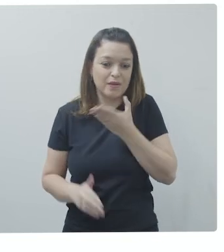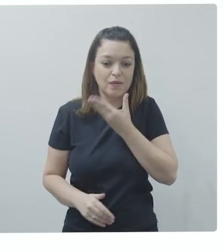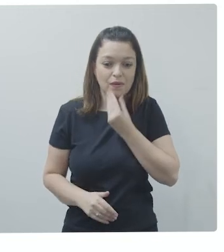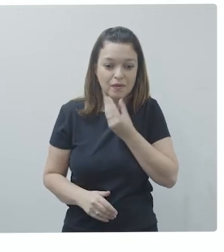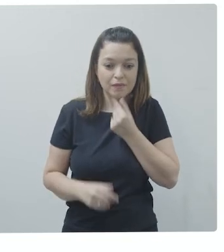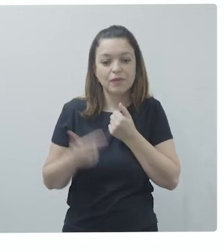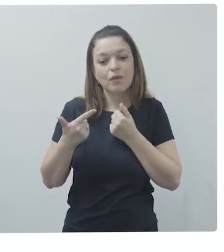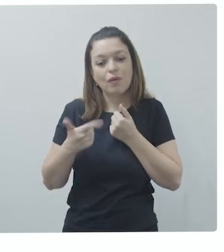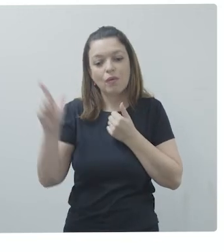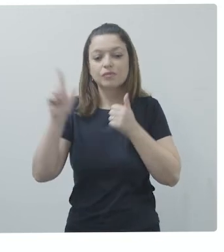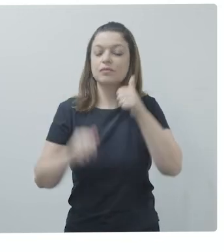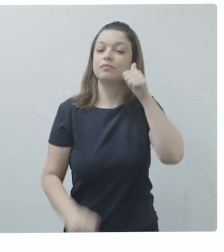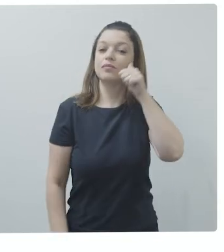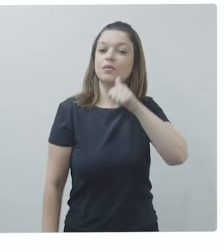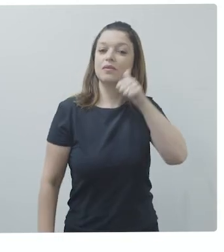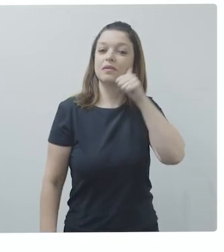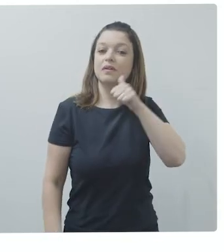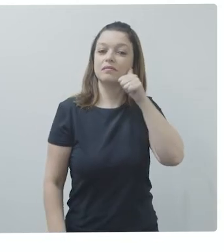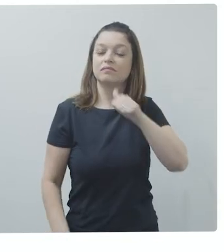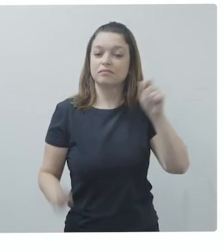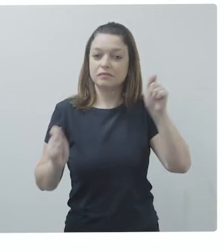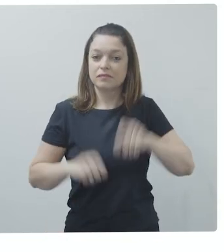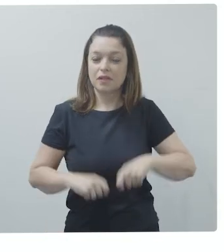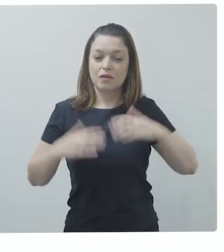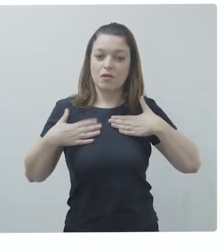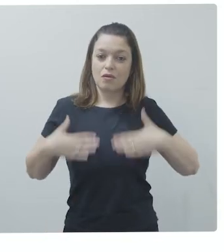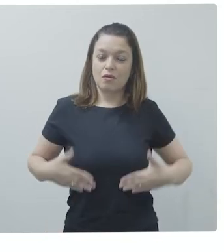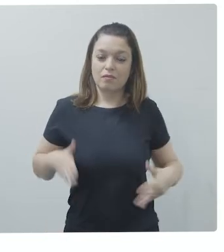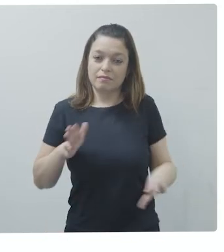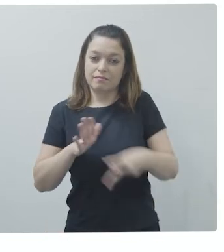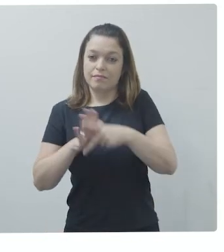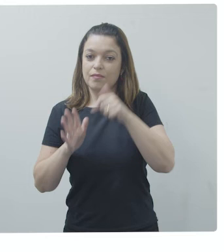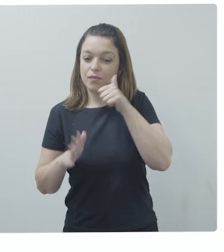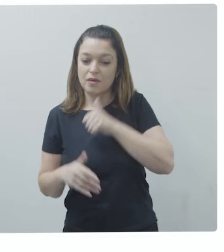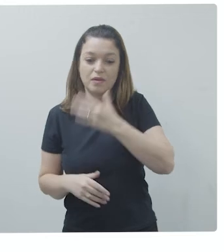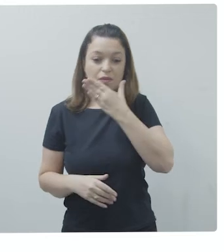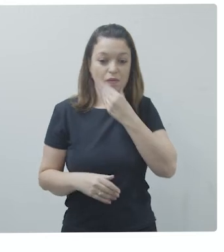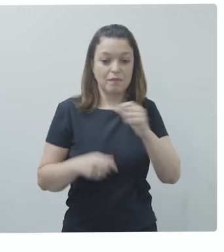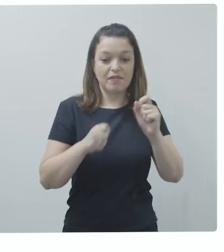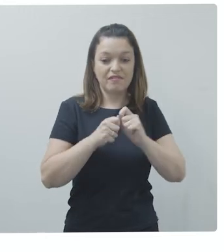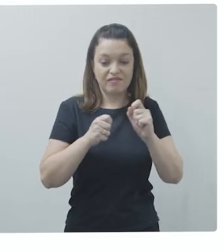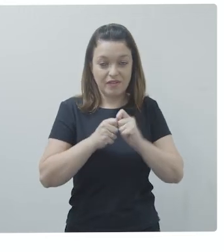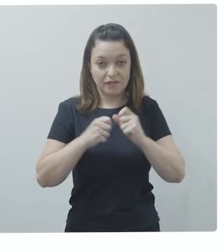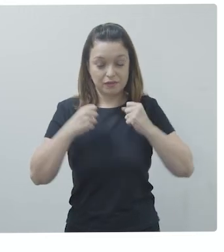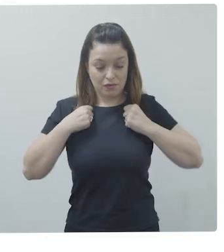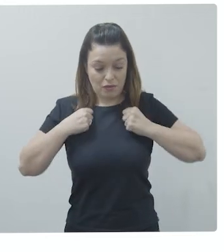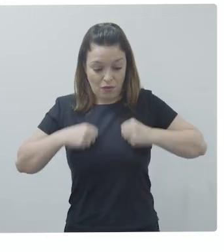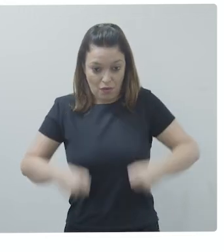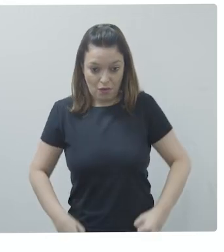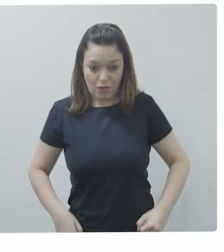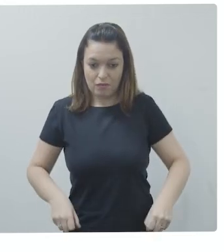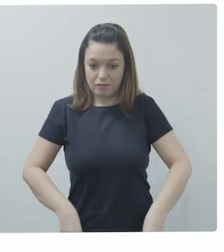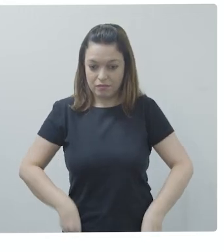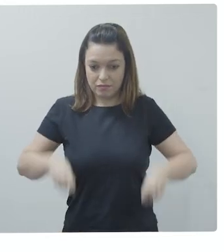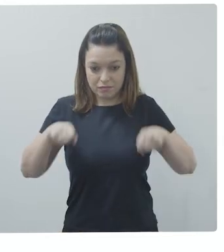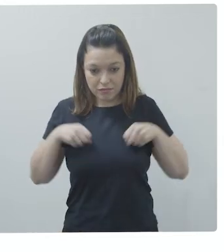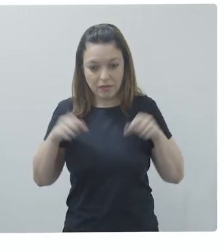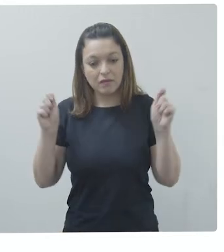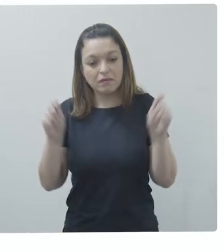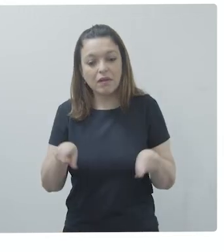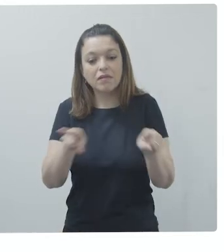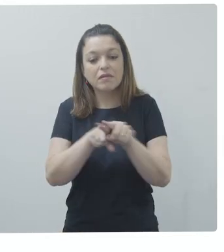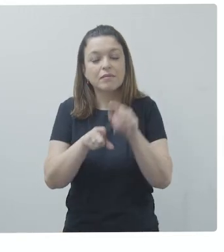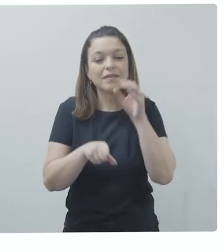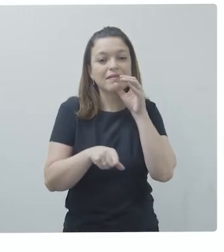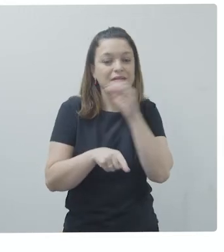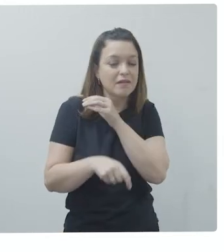mulher. Os três irmãos fizeram roupas para a mulher e para o homem, para que se cobrissem e se mantivessem